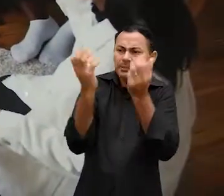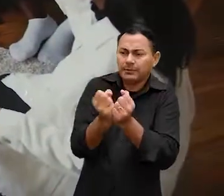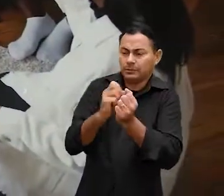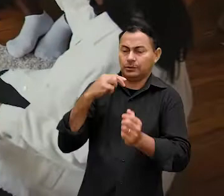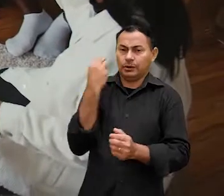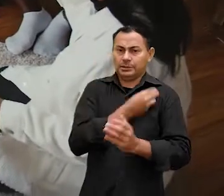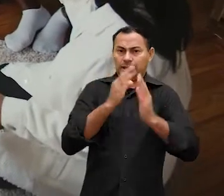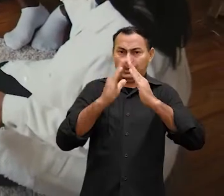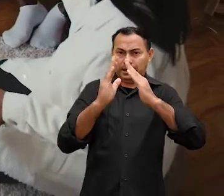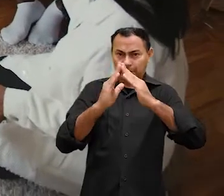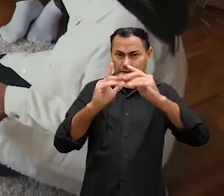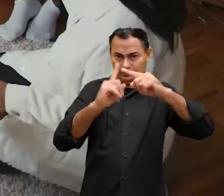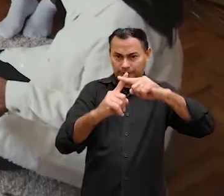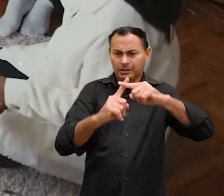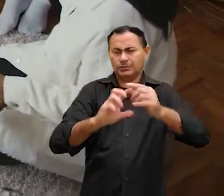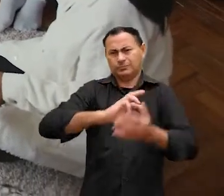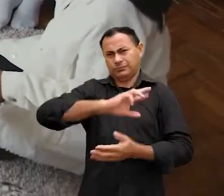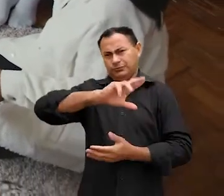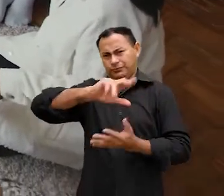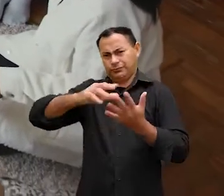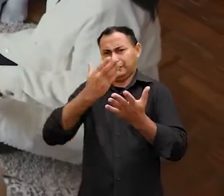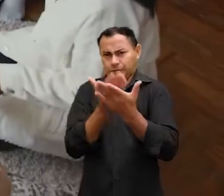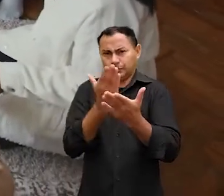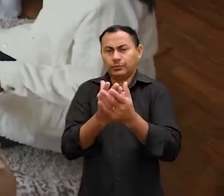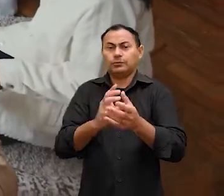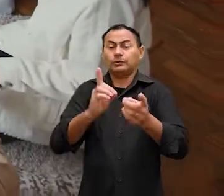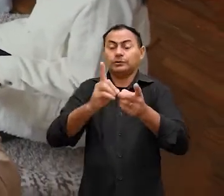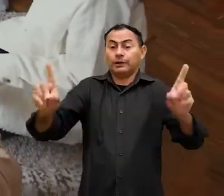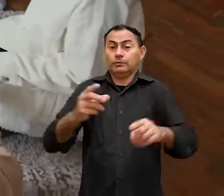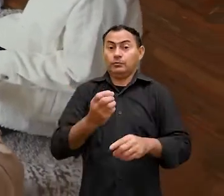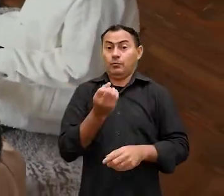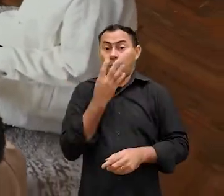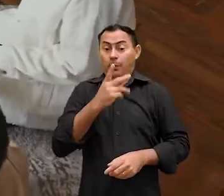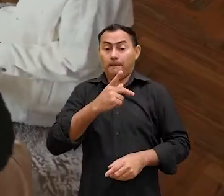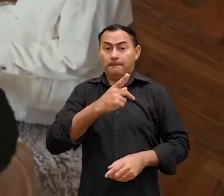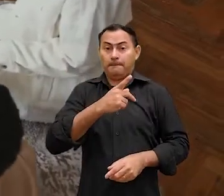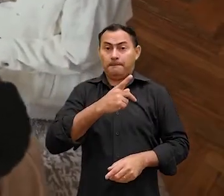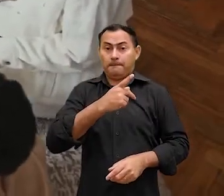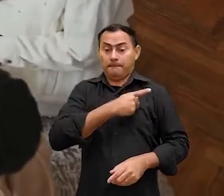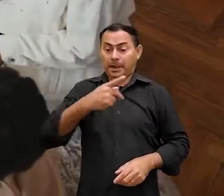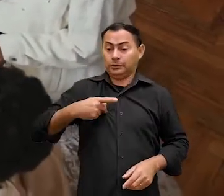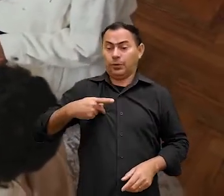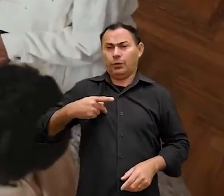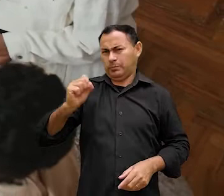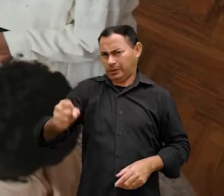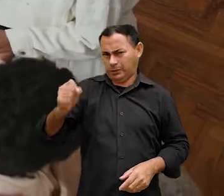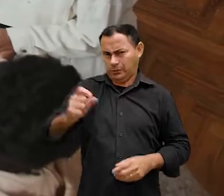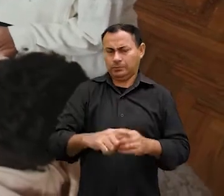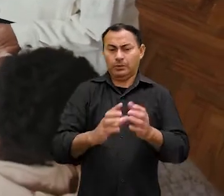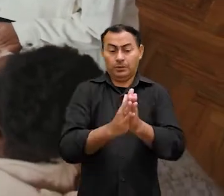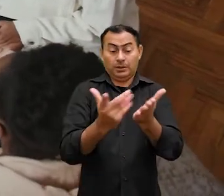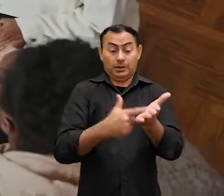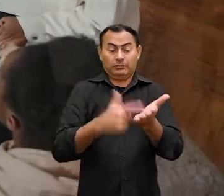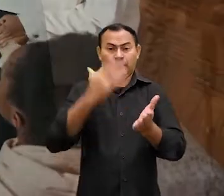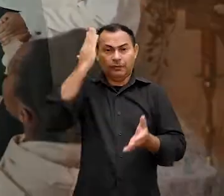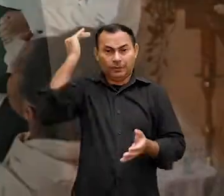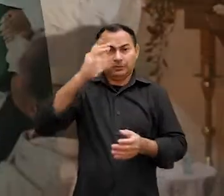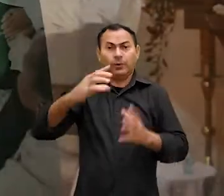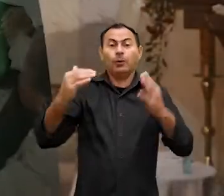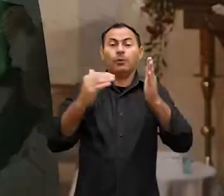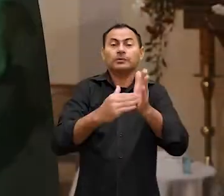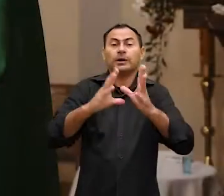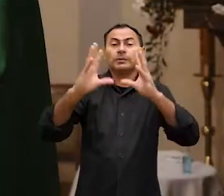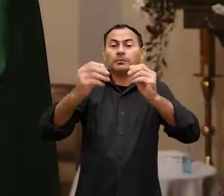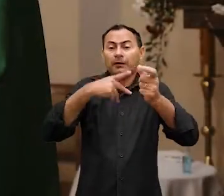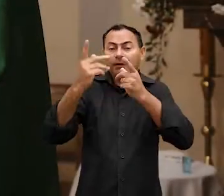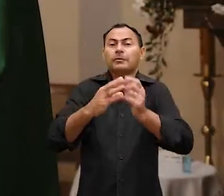nossa igreja, para uma série de estudos sobre divórcio, um pastor muito bom que tinha acabado de lançar um livro sobre o assunto. Na última noite ele